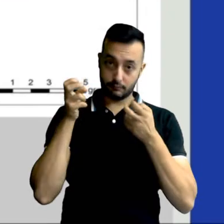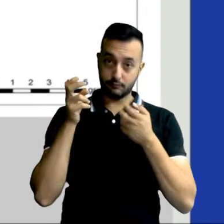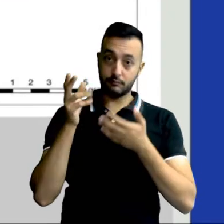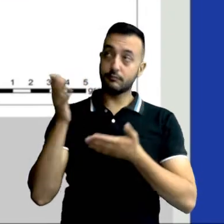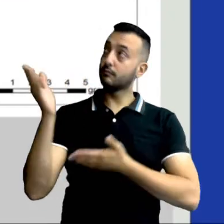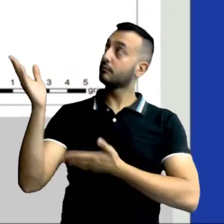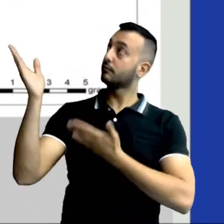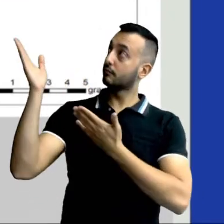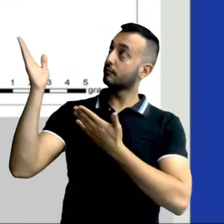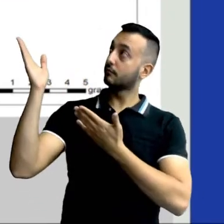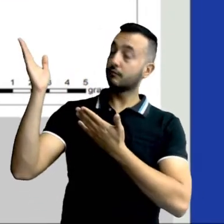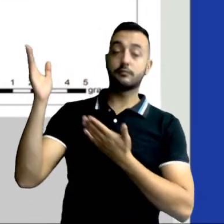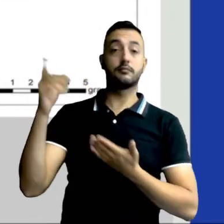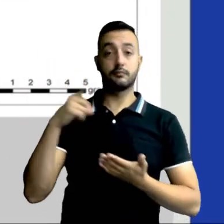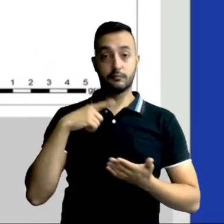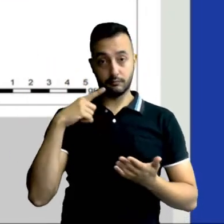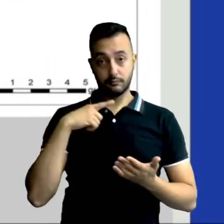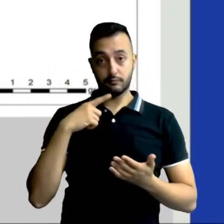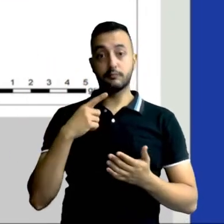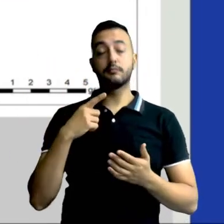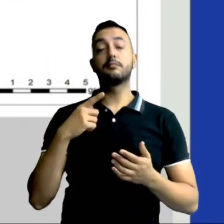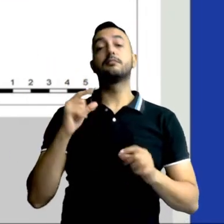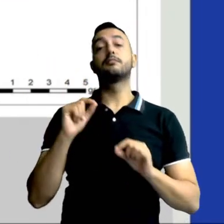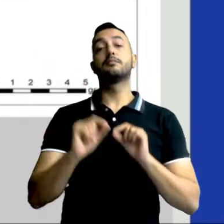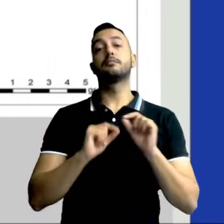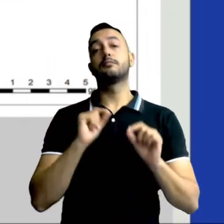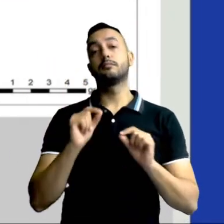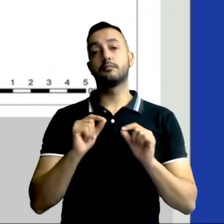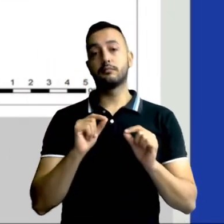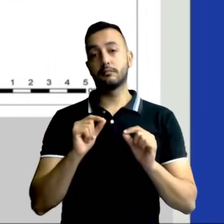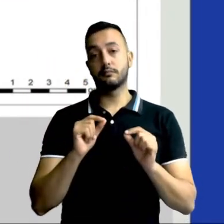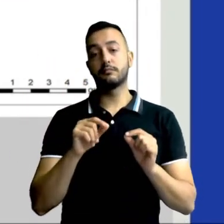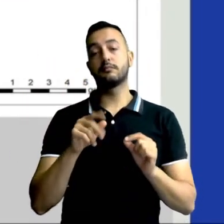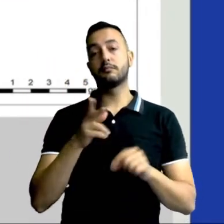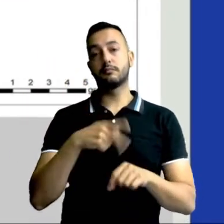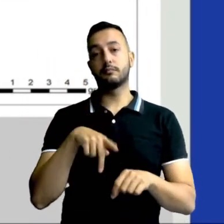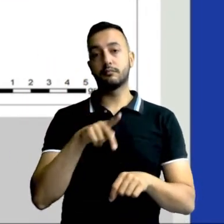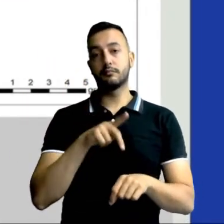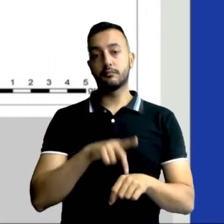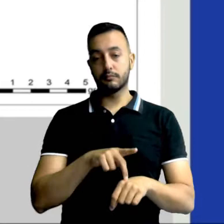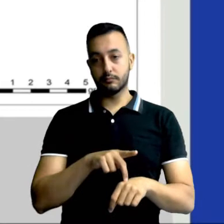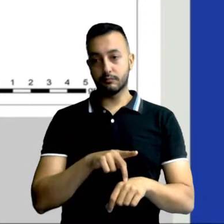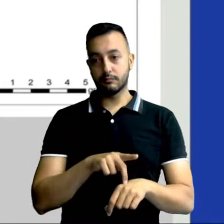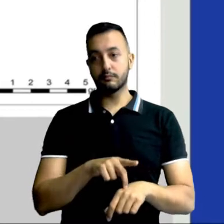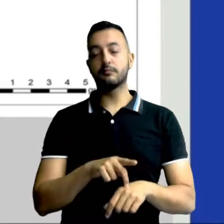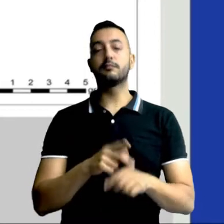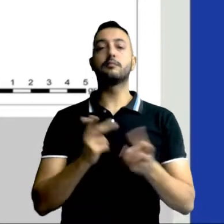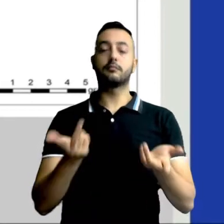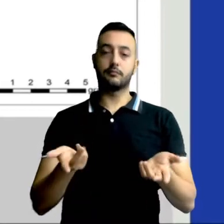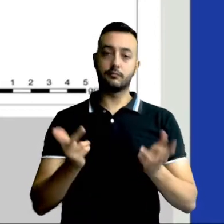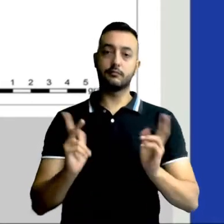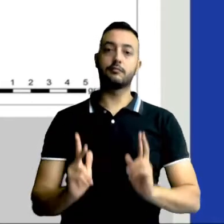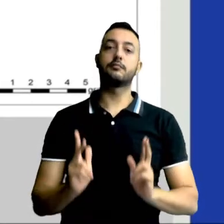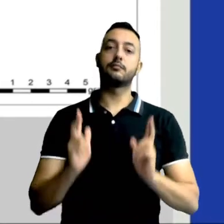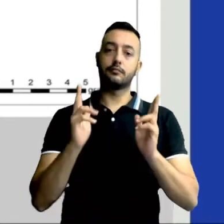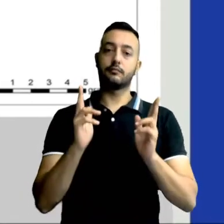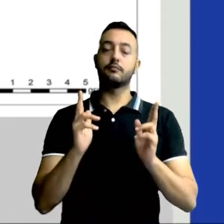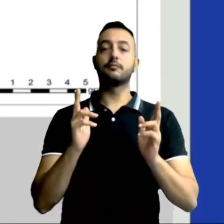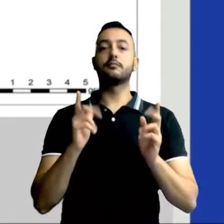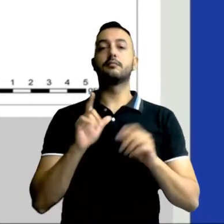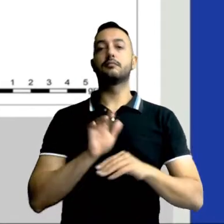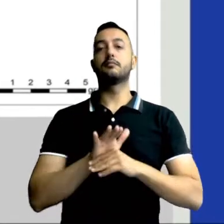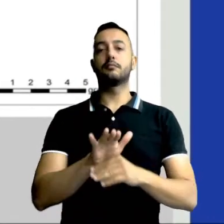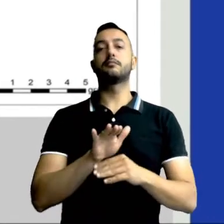na figura né existe aqui um corte do nosso país de forma que esse forte está